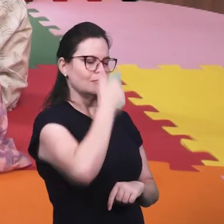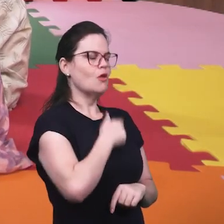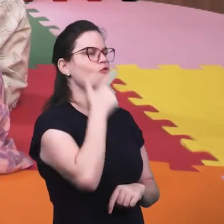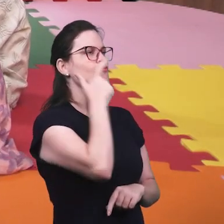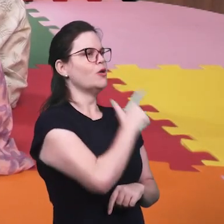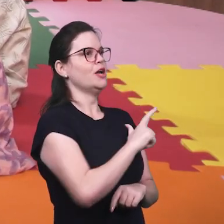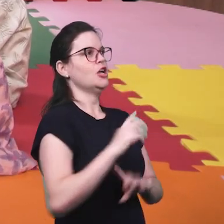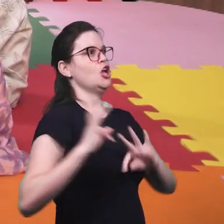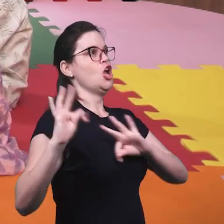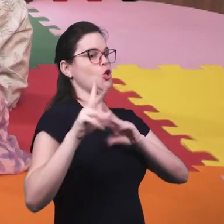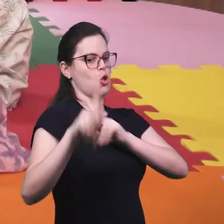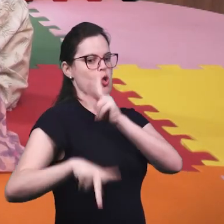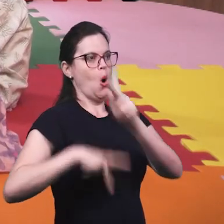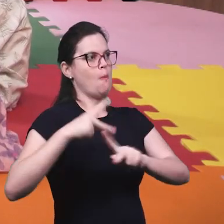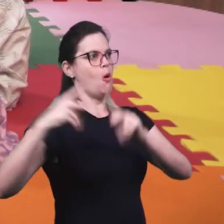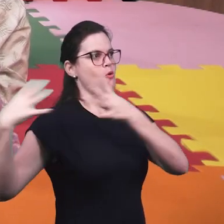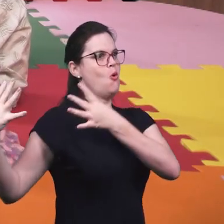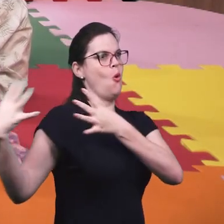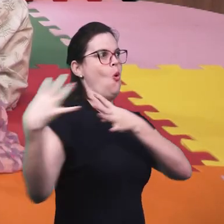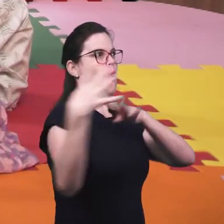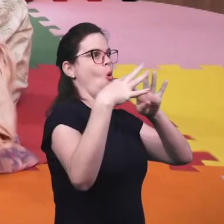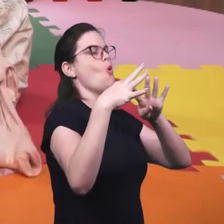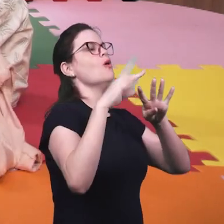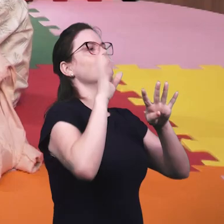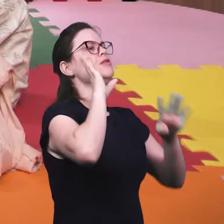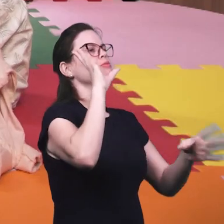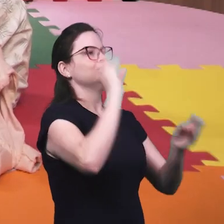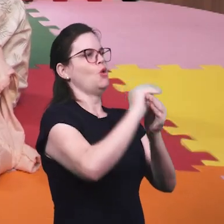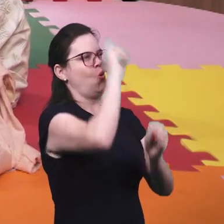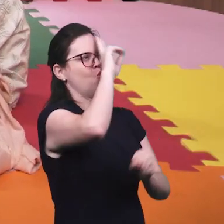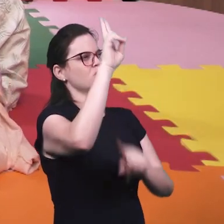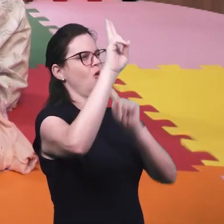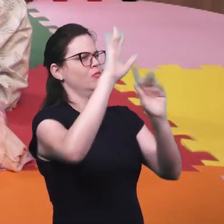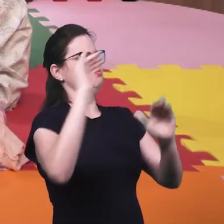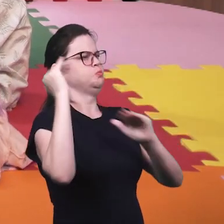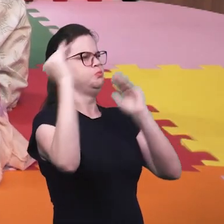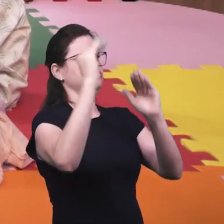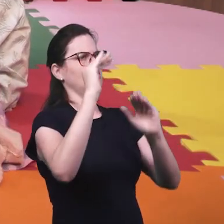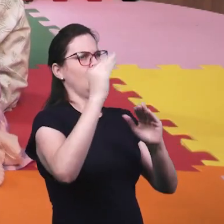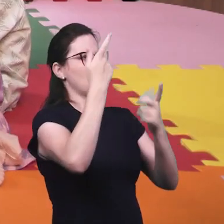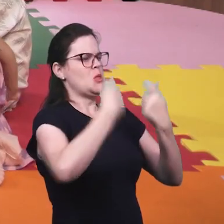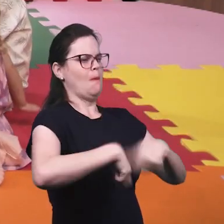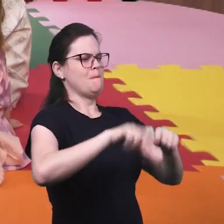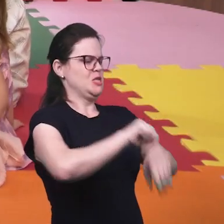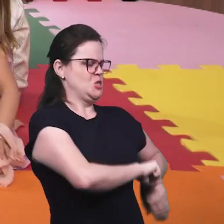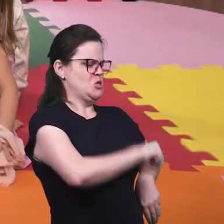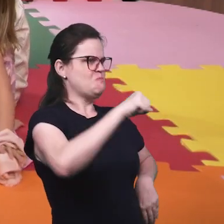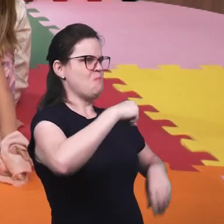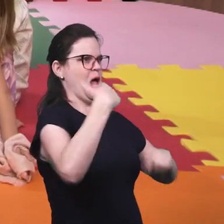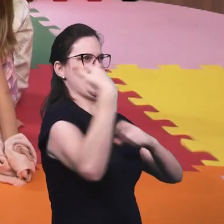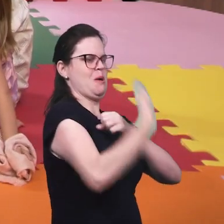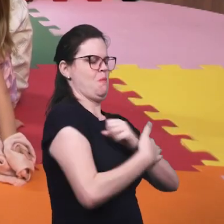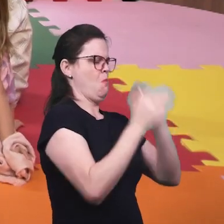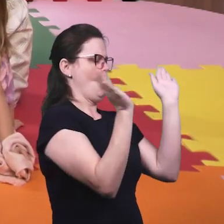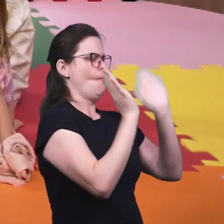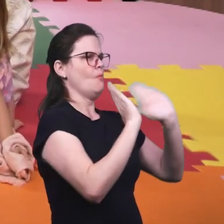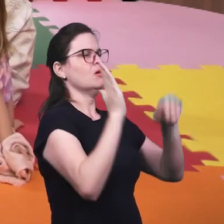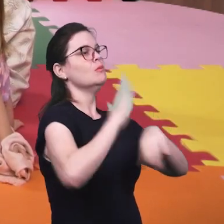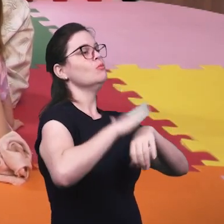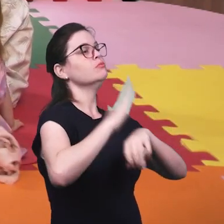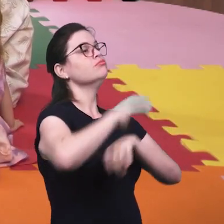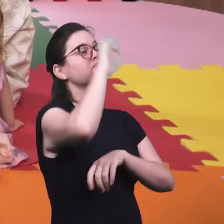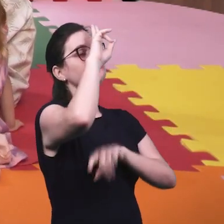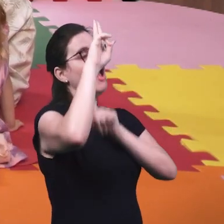os povos verão que o Senhor salva e que o Senhor não depende de espada, porque do Senhor é a